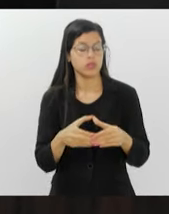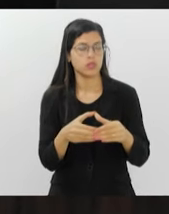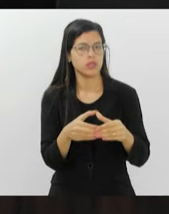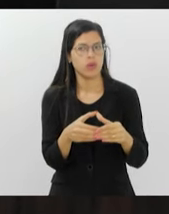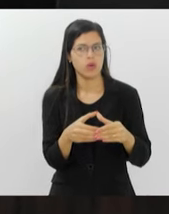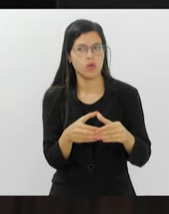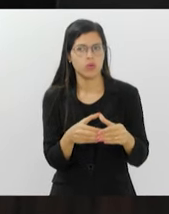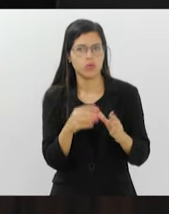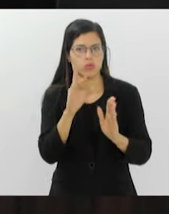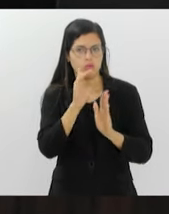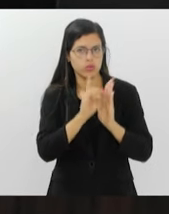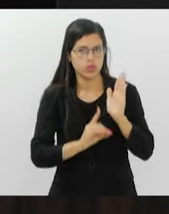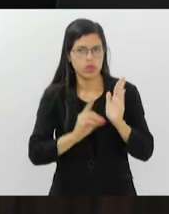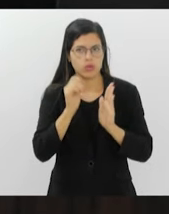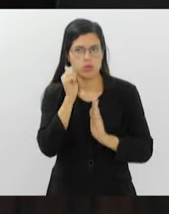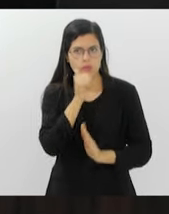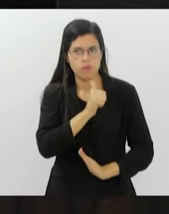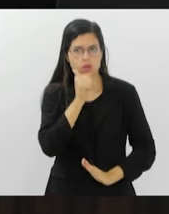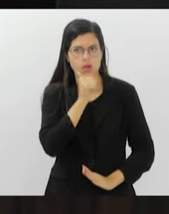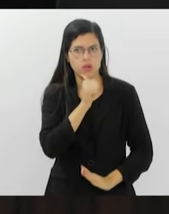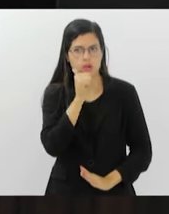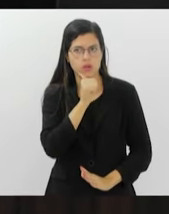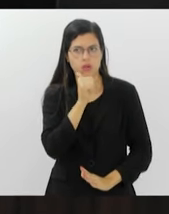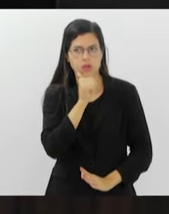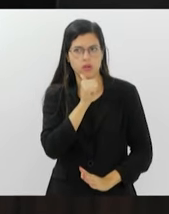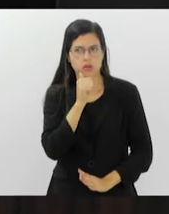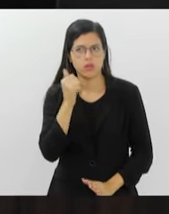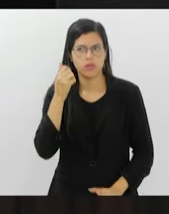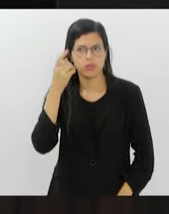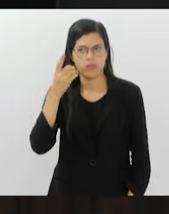dos direitos da mulher